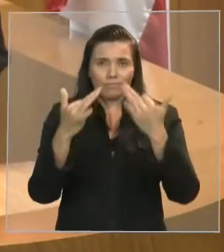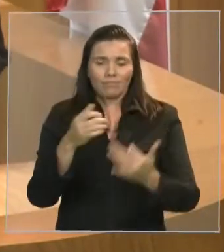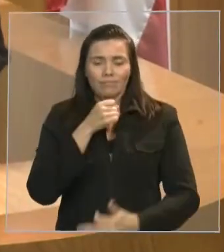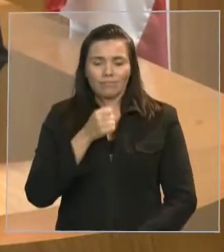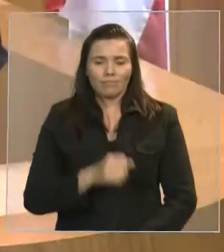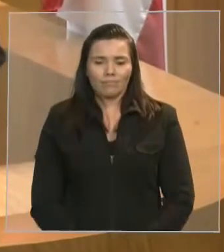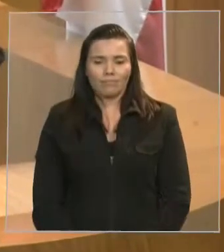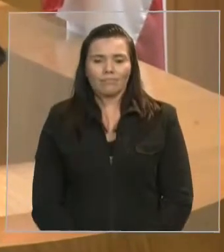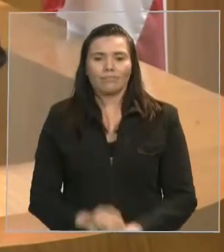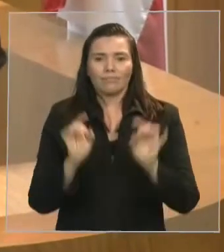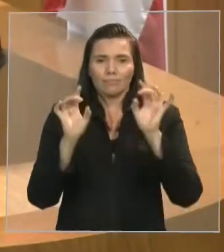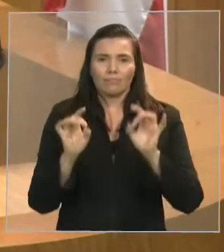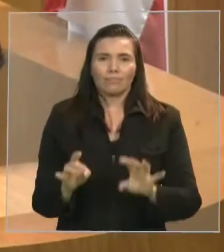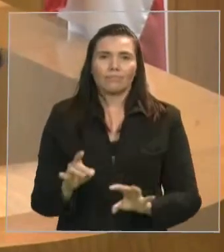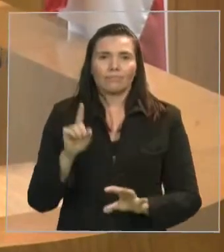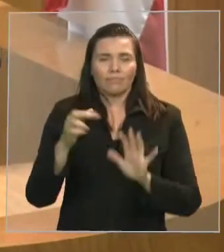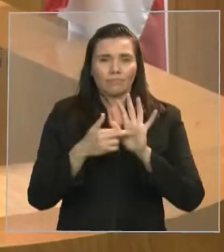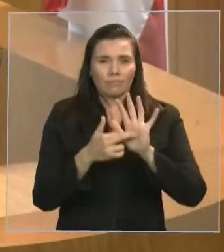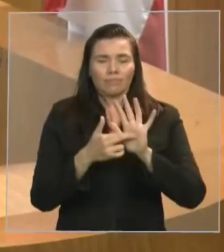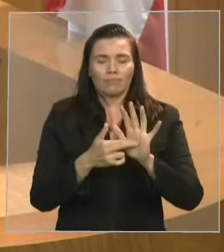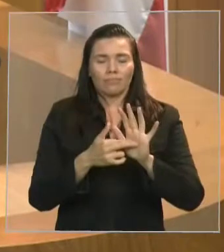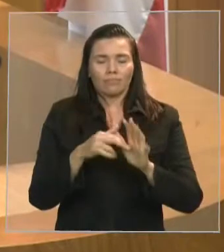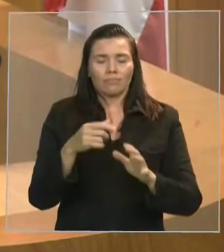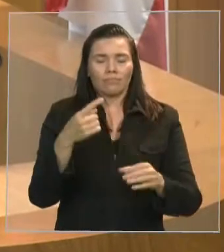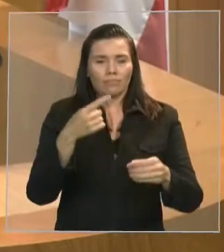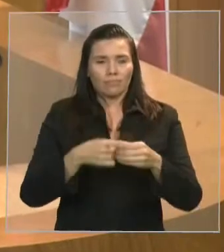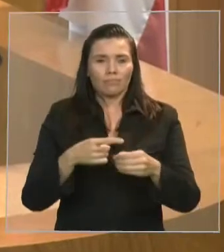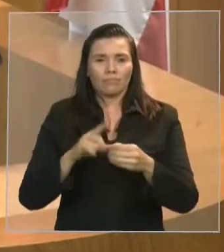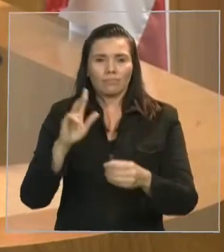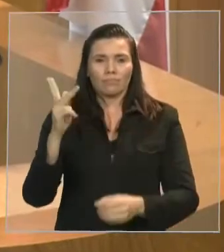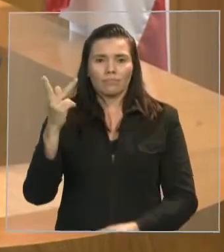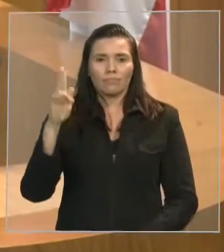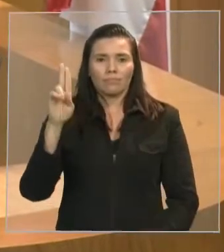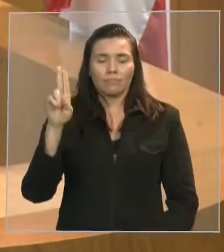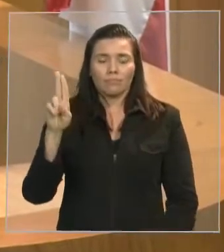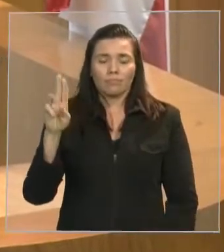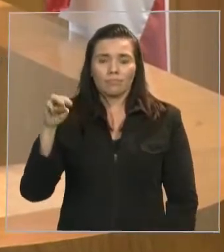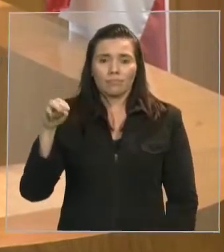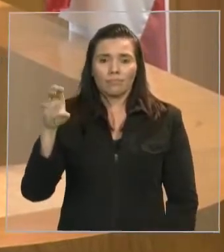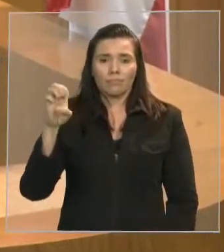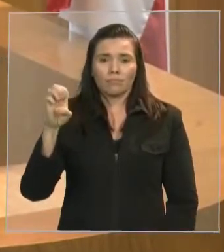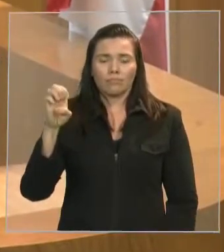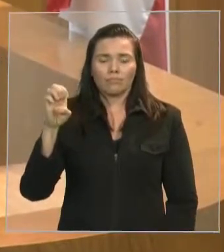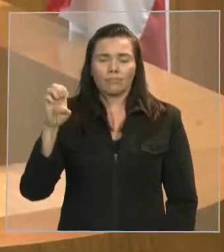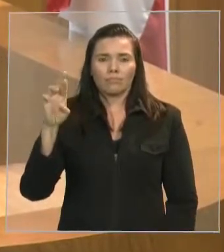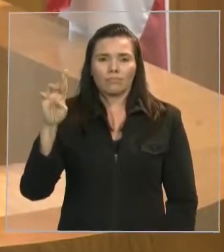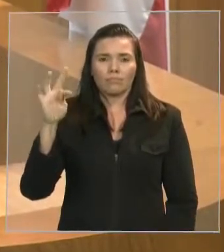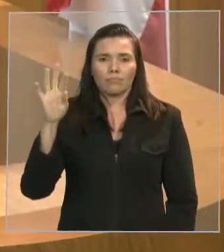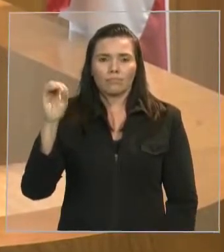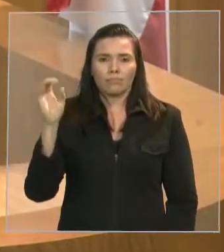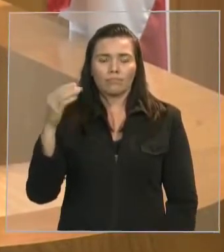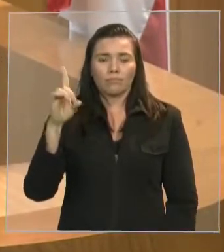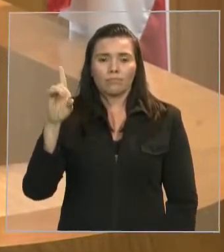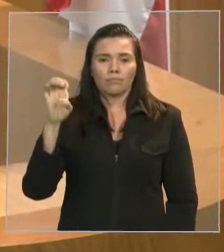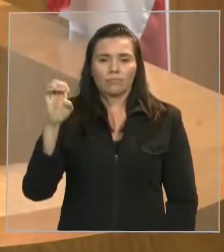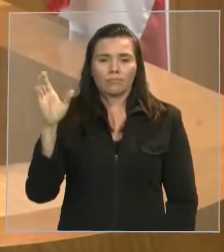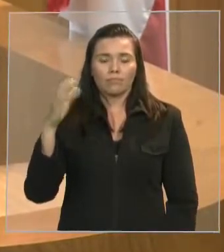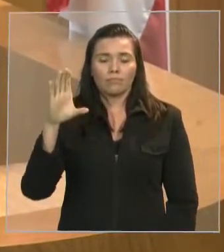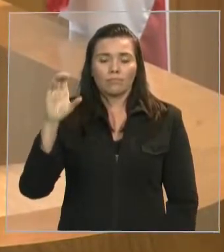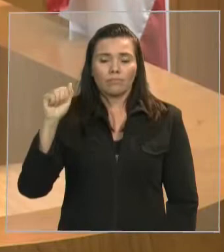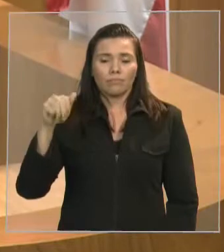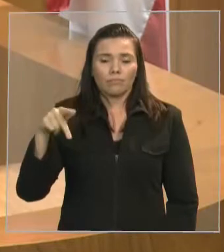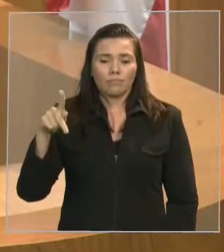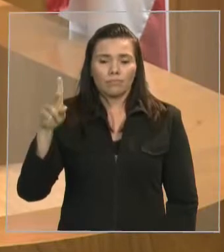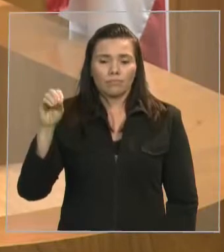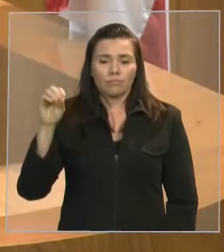forma especial os representantes do município de Humberto de Campos, sejam muito bem-vindos a esta casa. Senhor presidente,